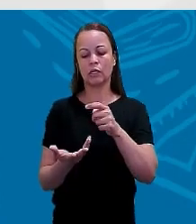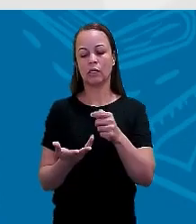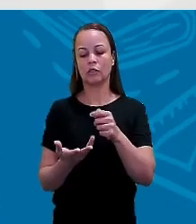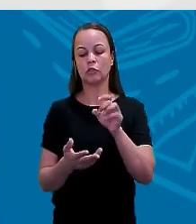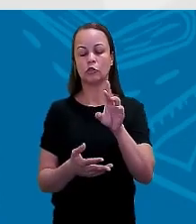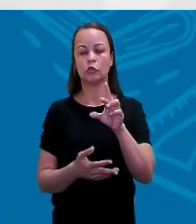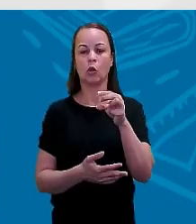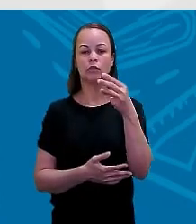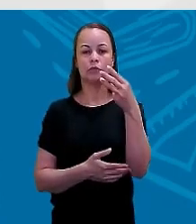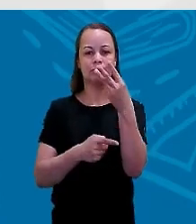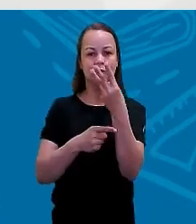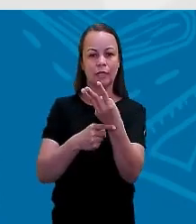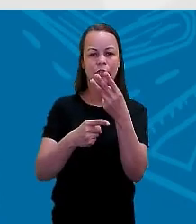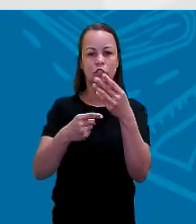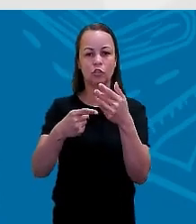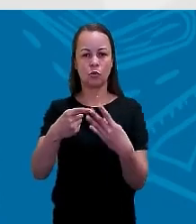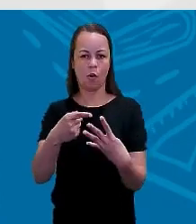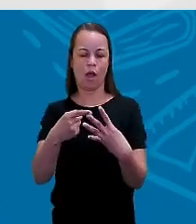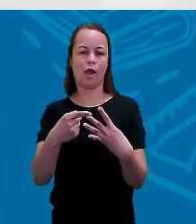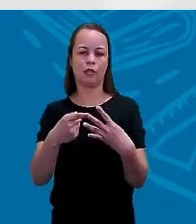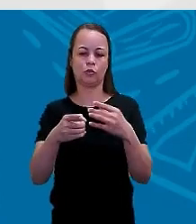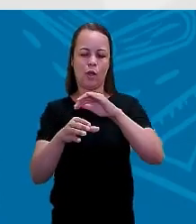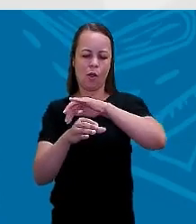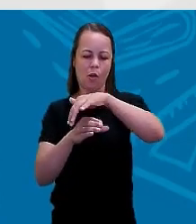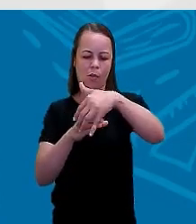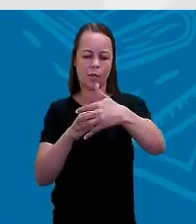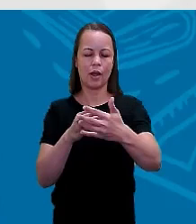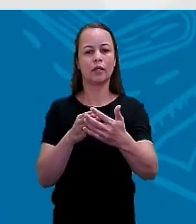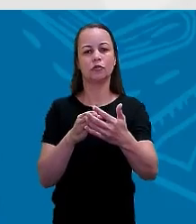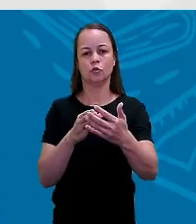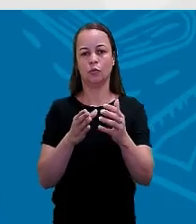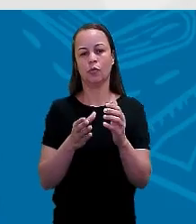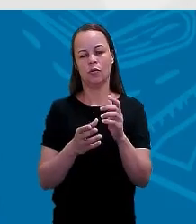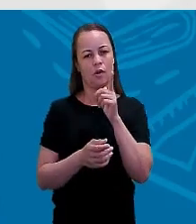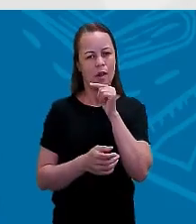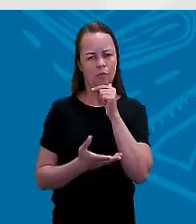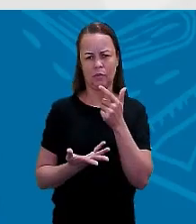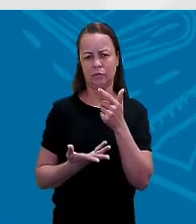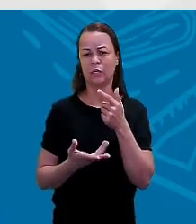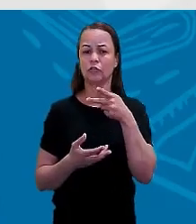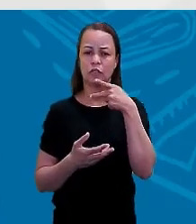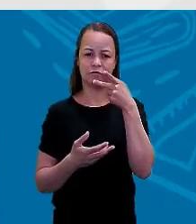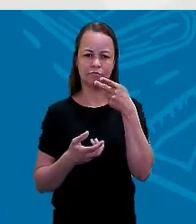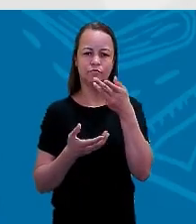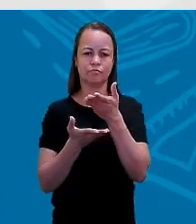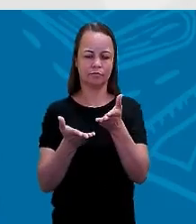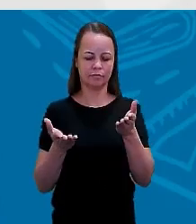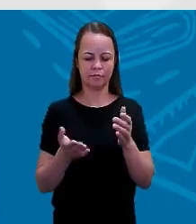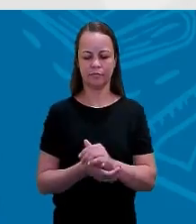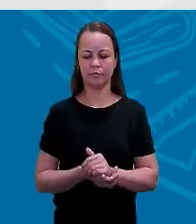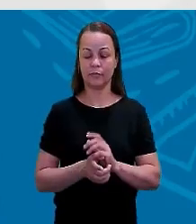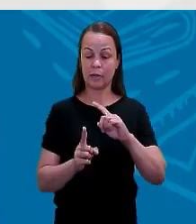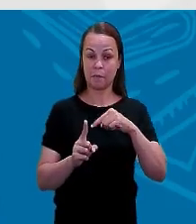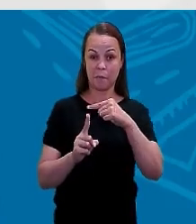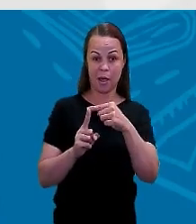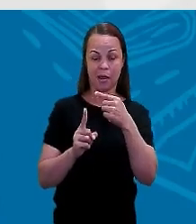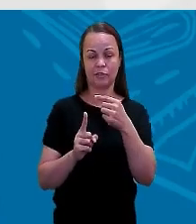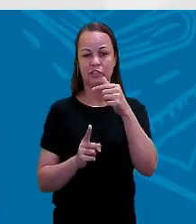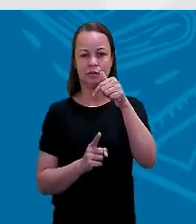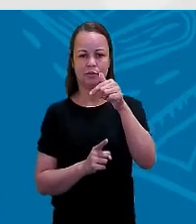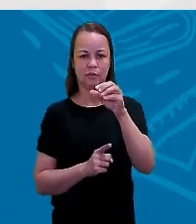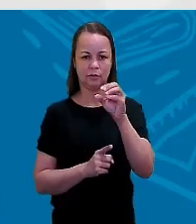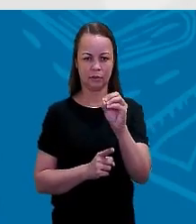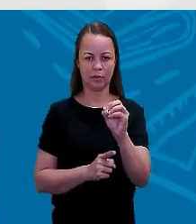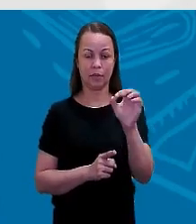3/4 dele é coberto por água. Foi aquilo que eu tinha falado para vocês anteriormente. Mais de 70% do nosso